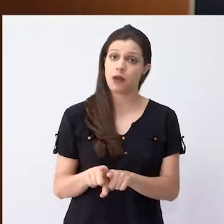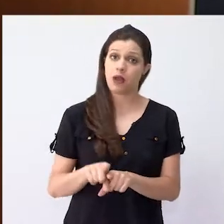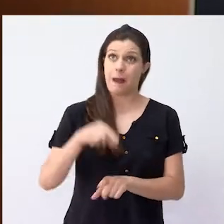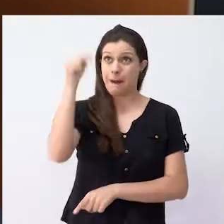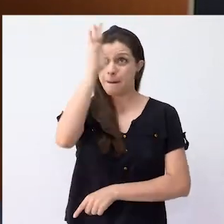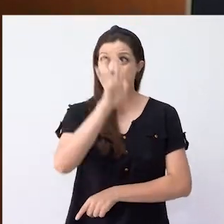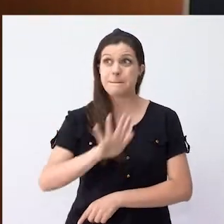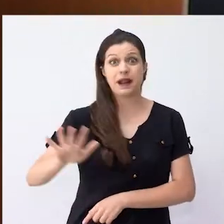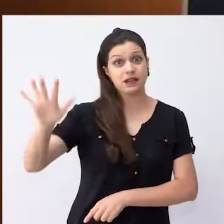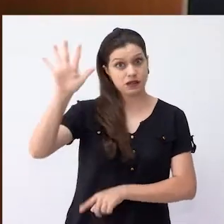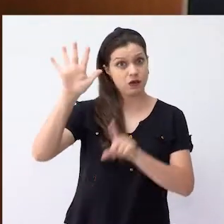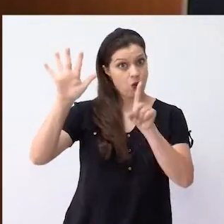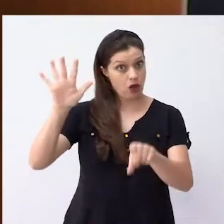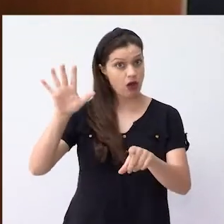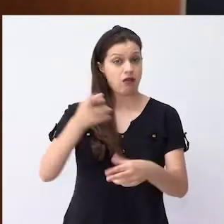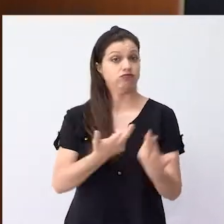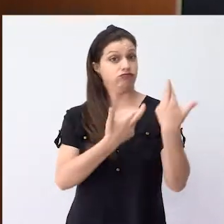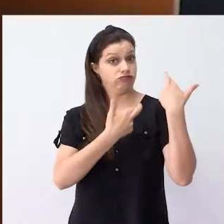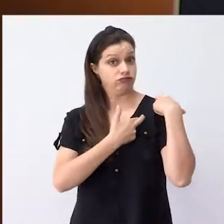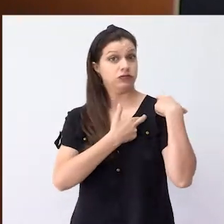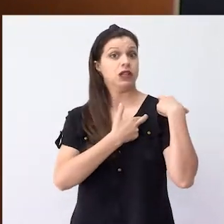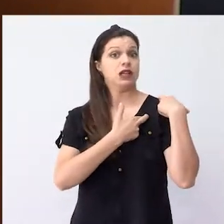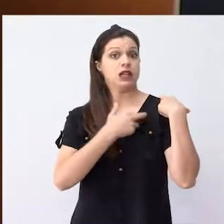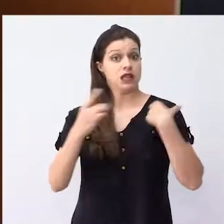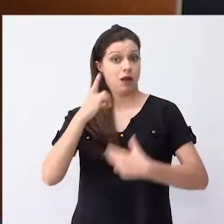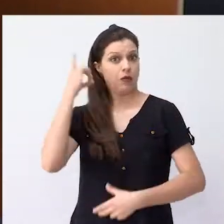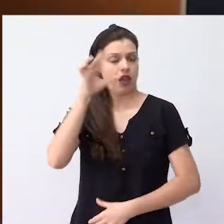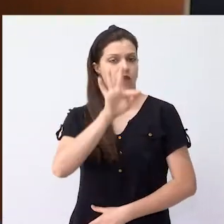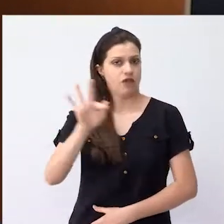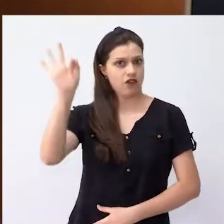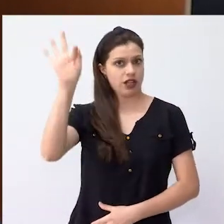deputados federais. É na Assembleia Legislativa,